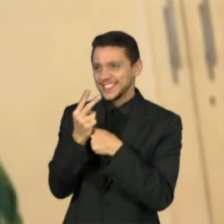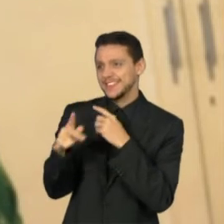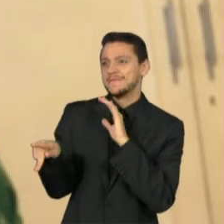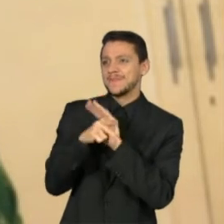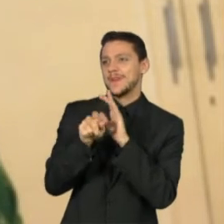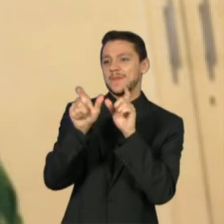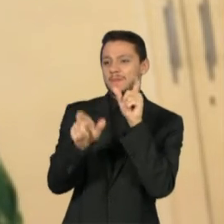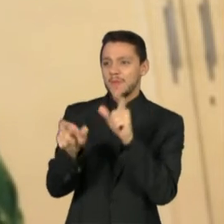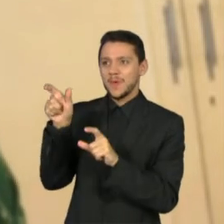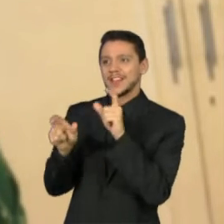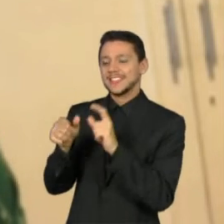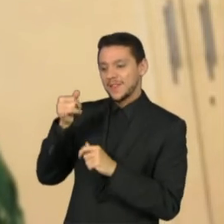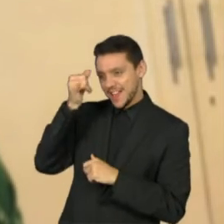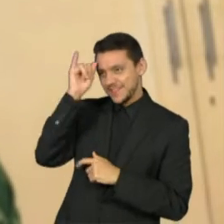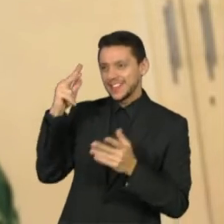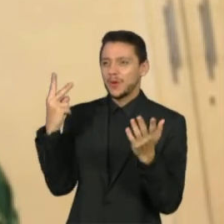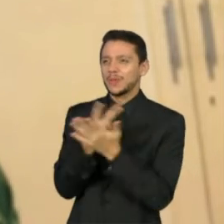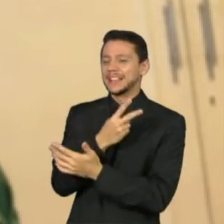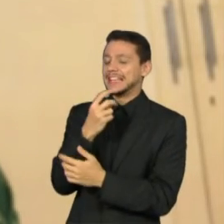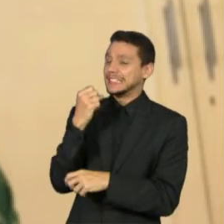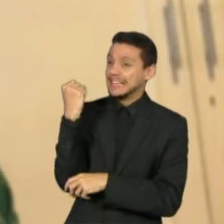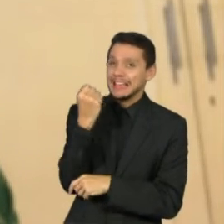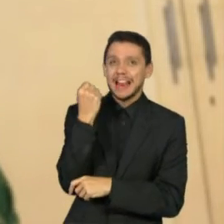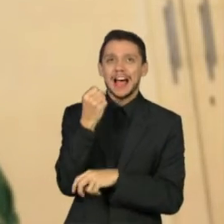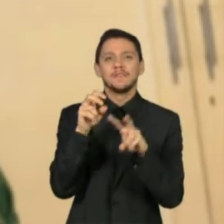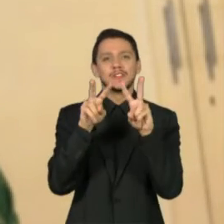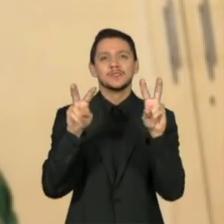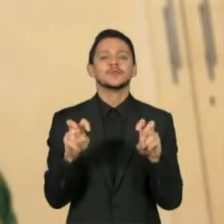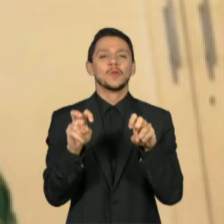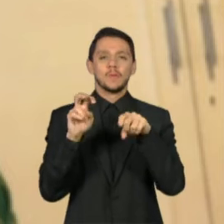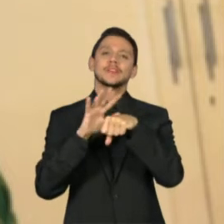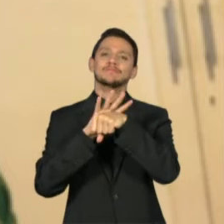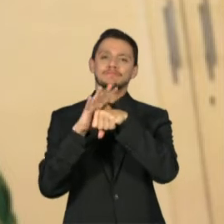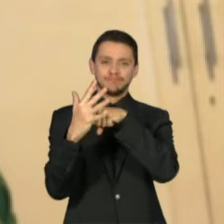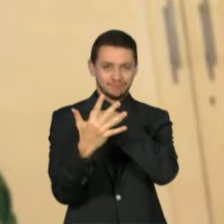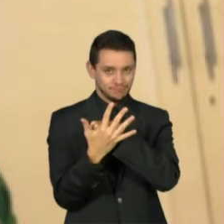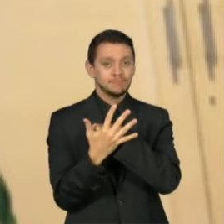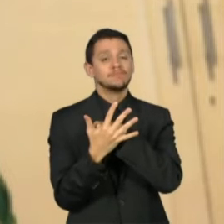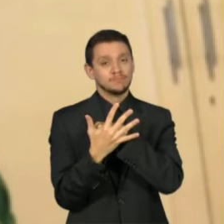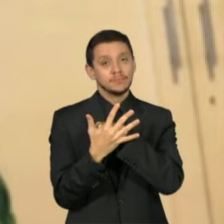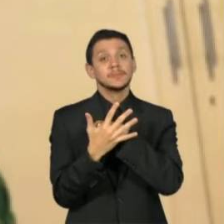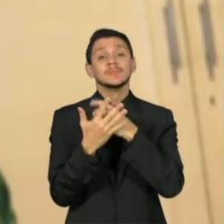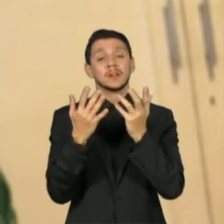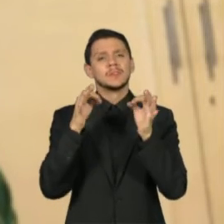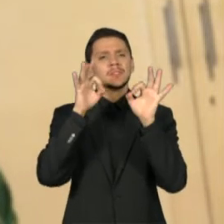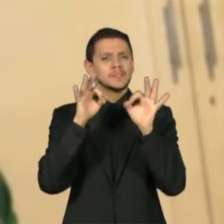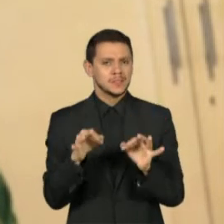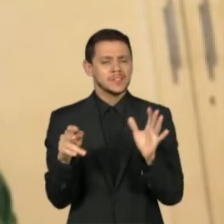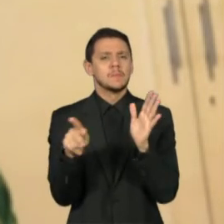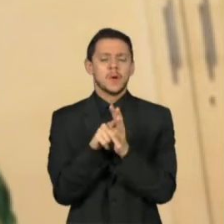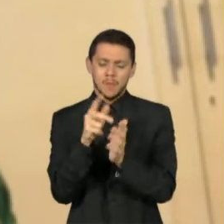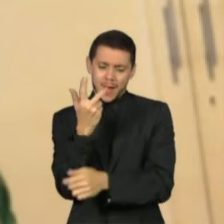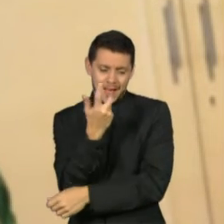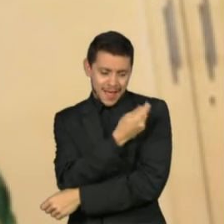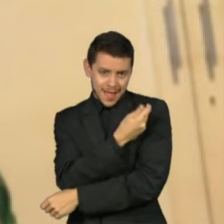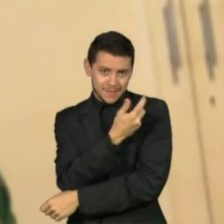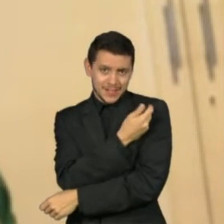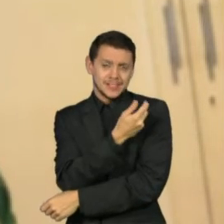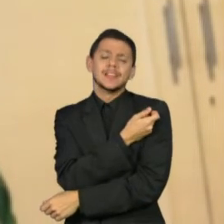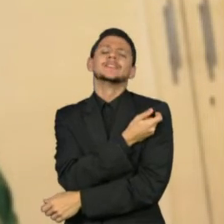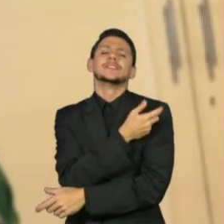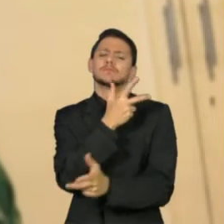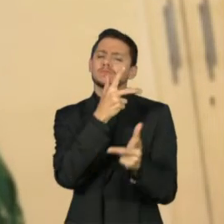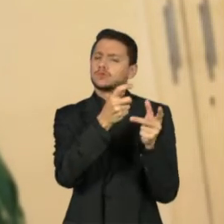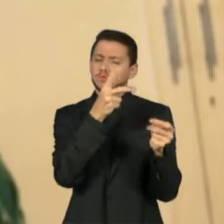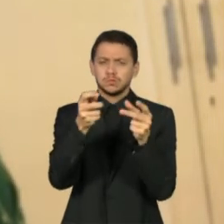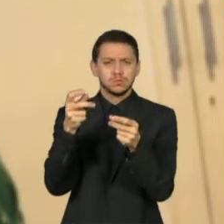formas graves da Covid-19. Com certeza é um impacto da vacinação,